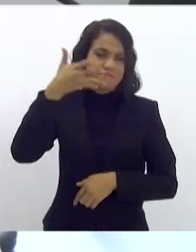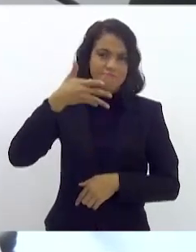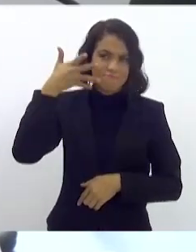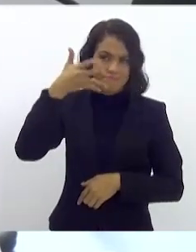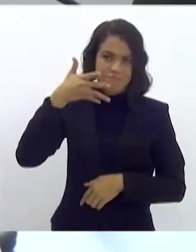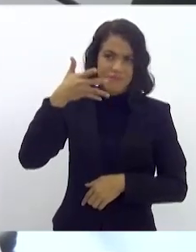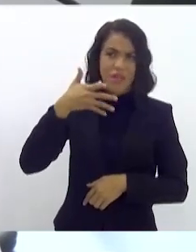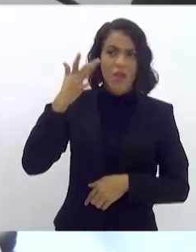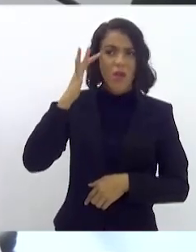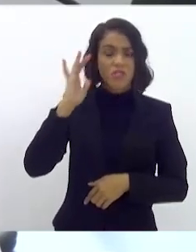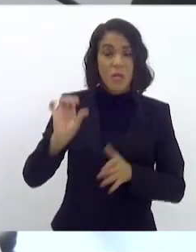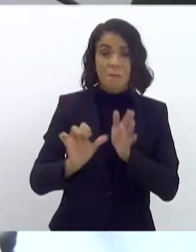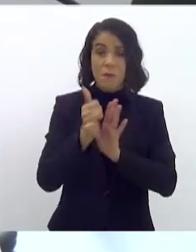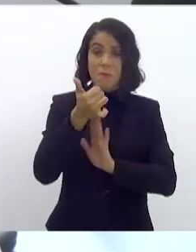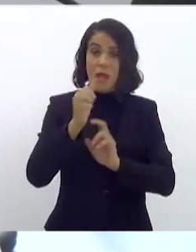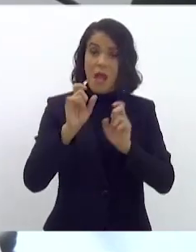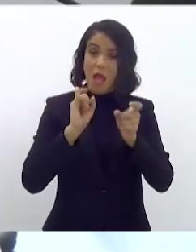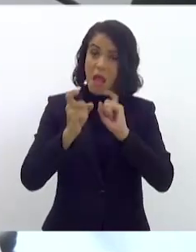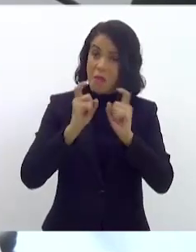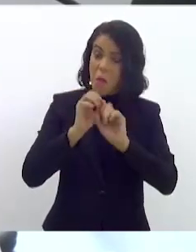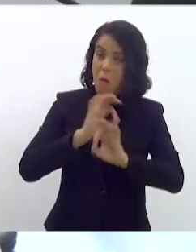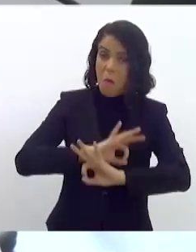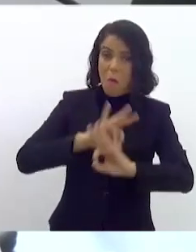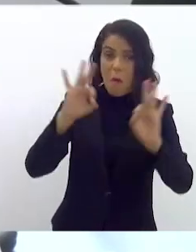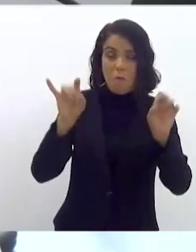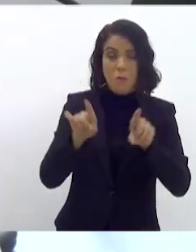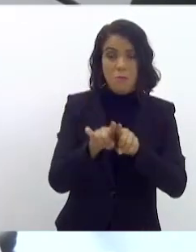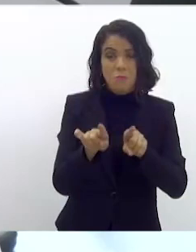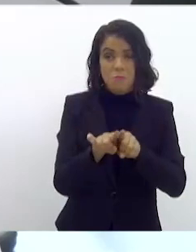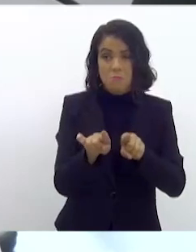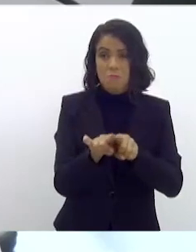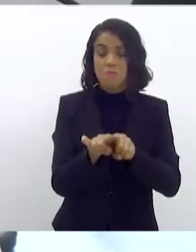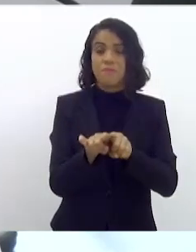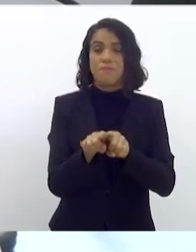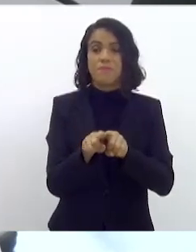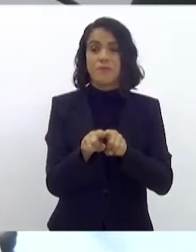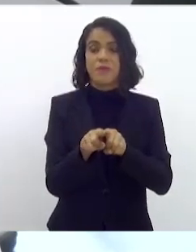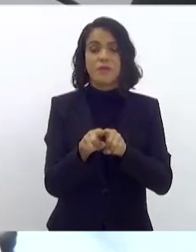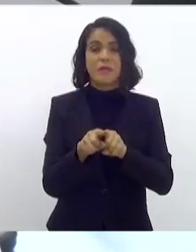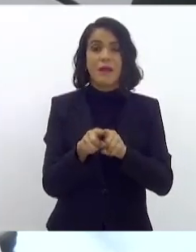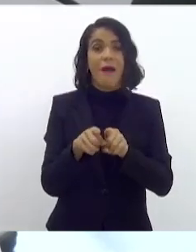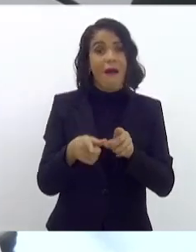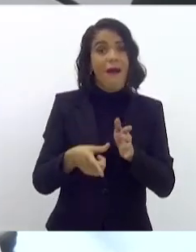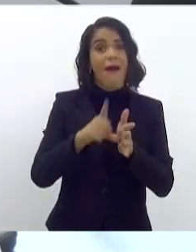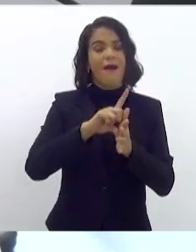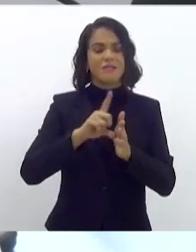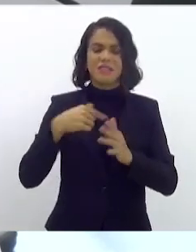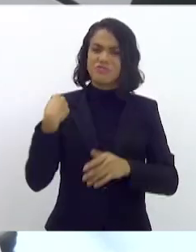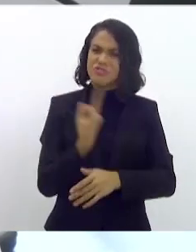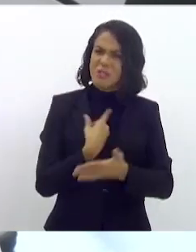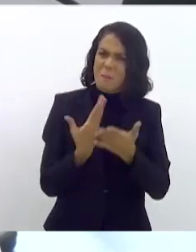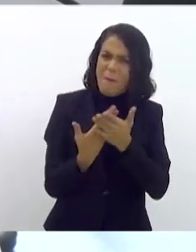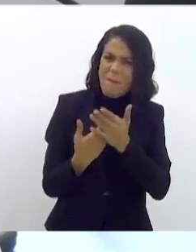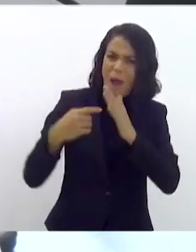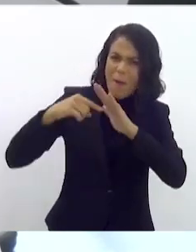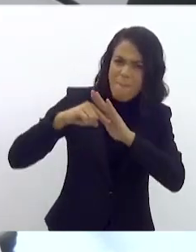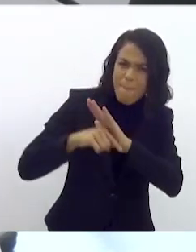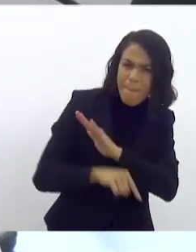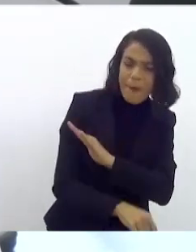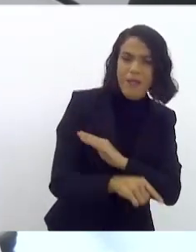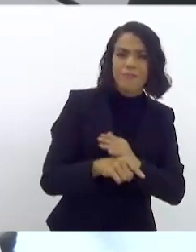muito produtiva essa primeira reunião, até mesmo antes da gente se aprofundar no cronograma de